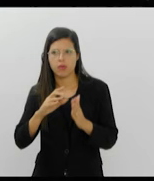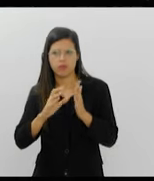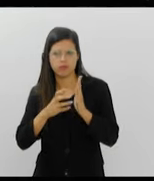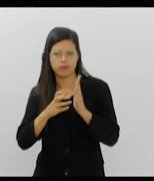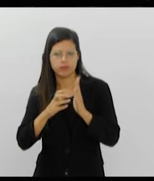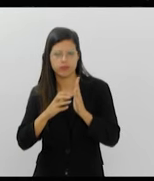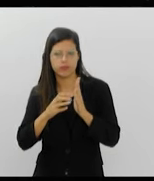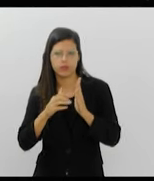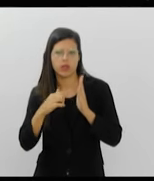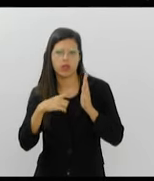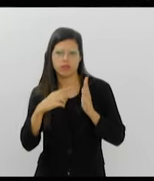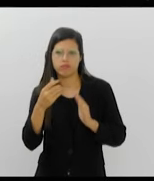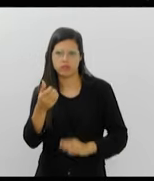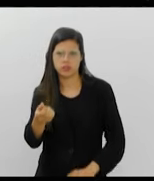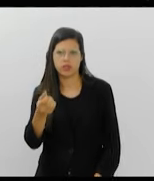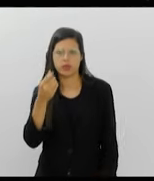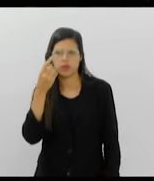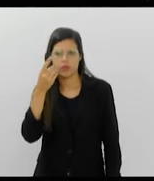votaram